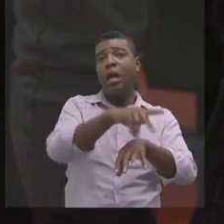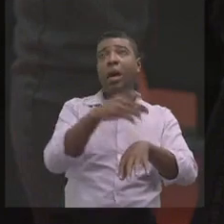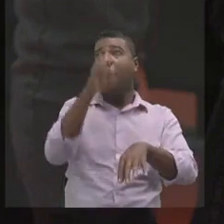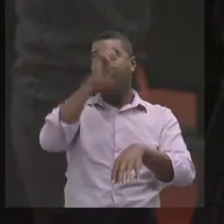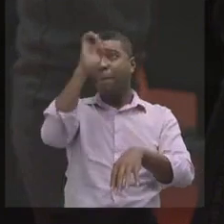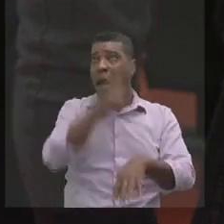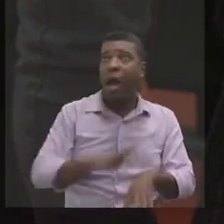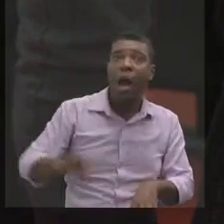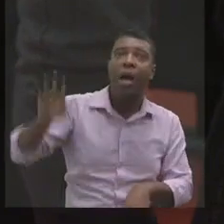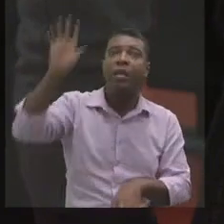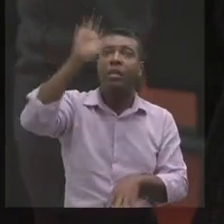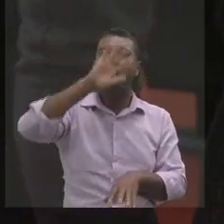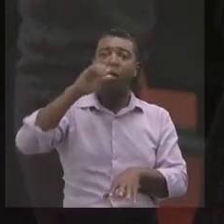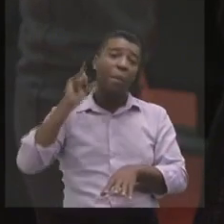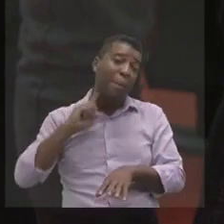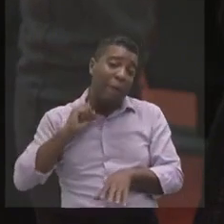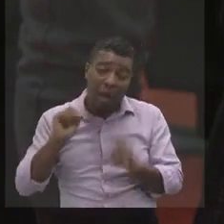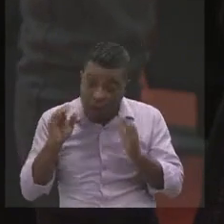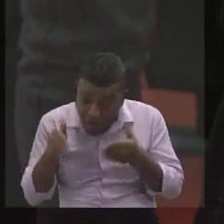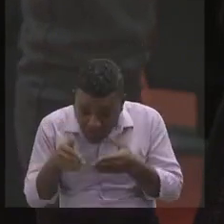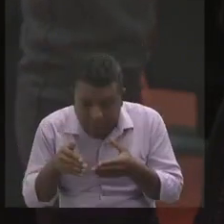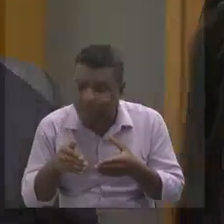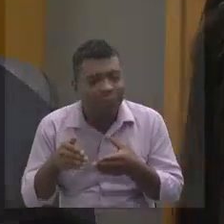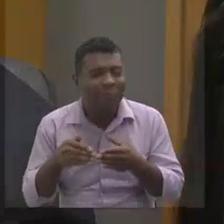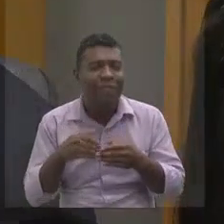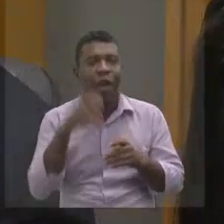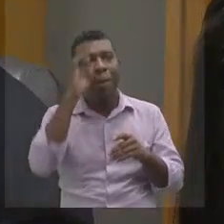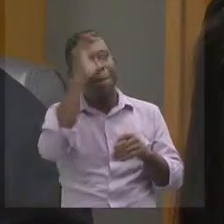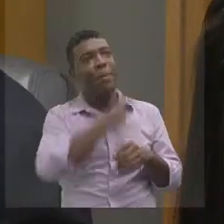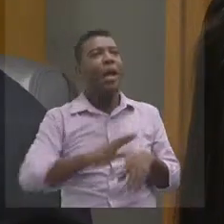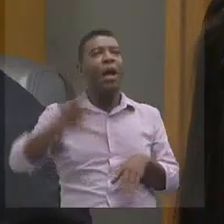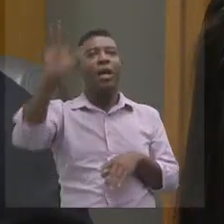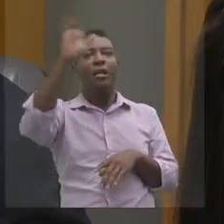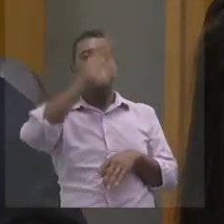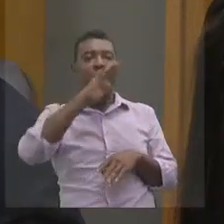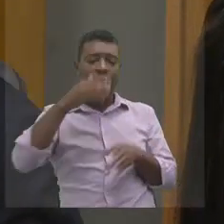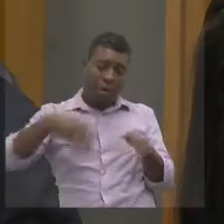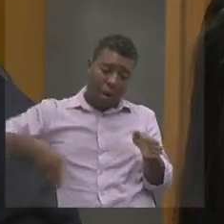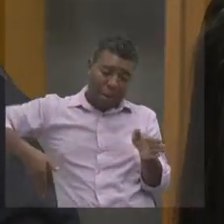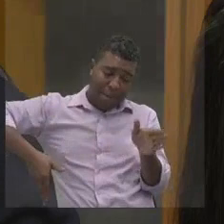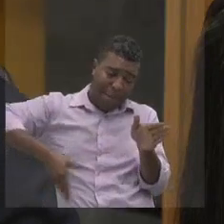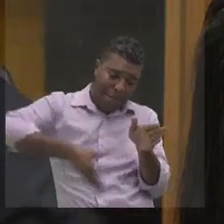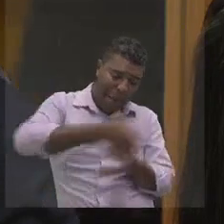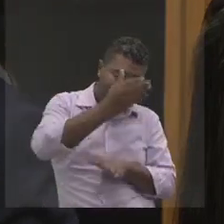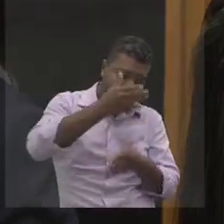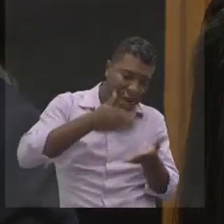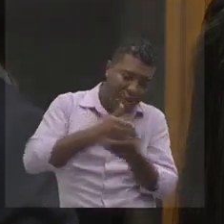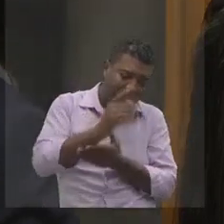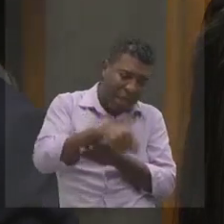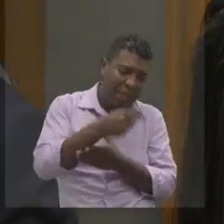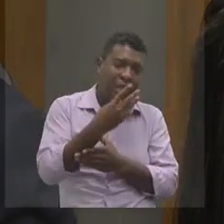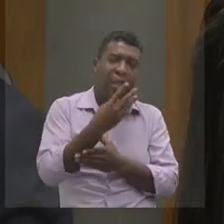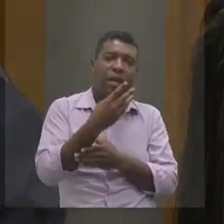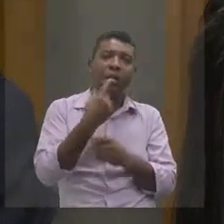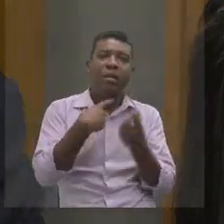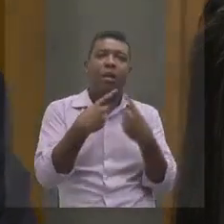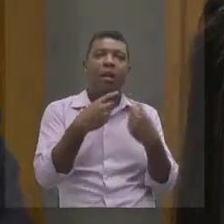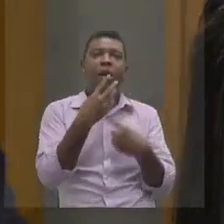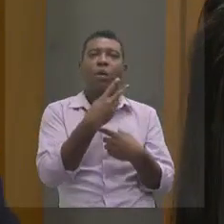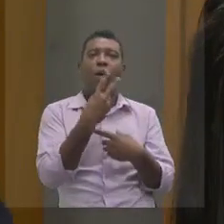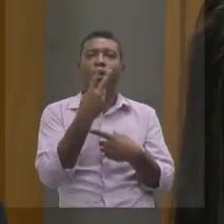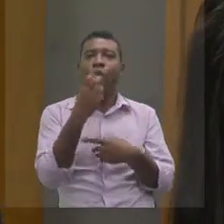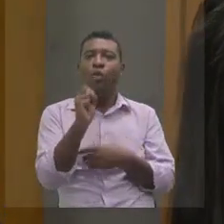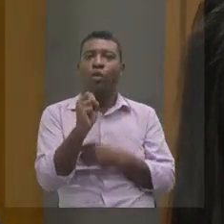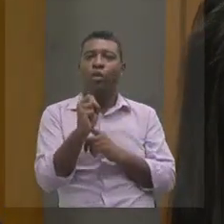do Brasil nos últimos anos que passam Ali pela 428 então